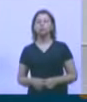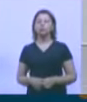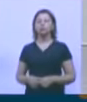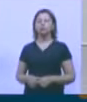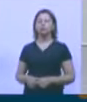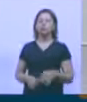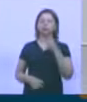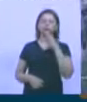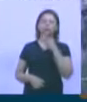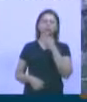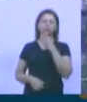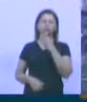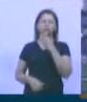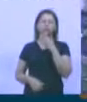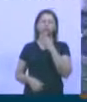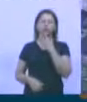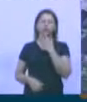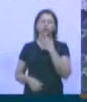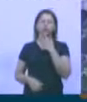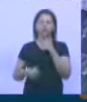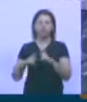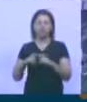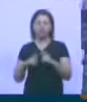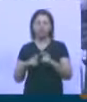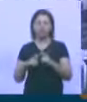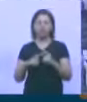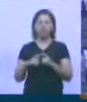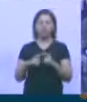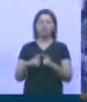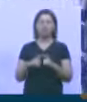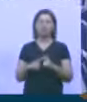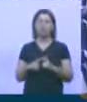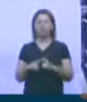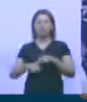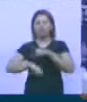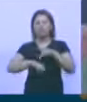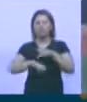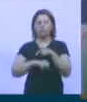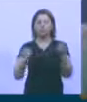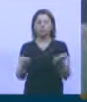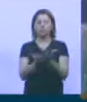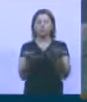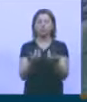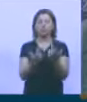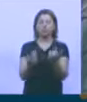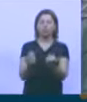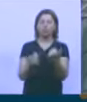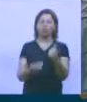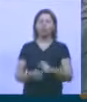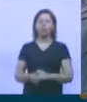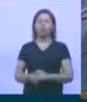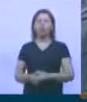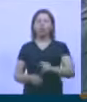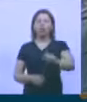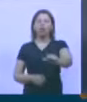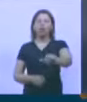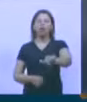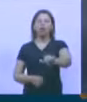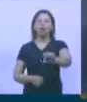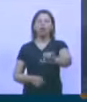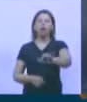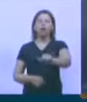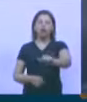Eu conheço psiquiatras em países pobres como a África e a Ásia. Whereas in the